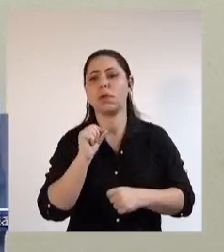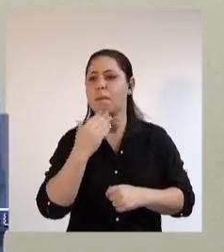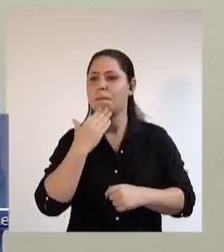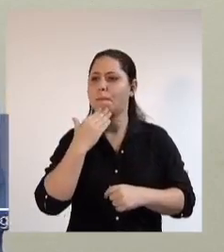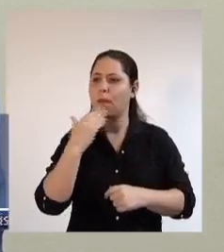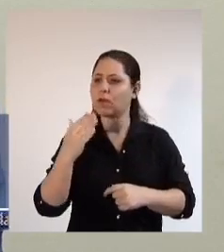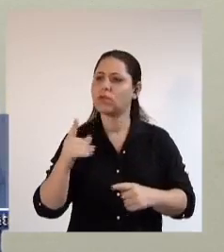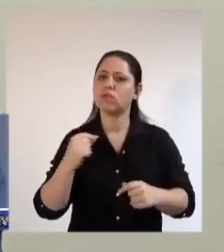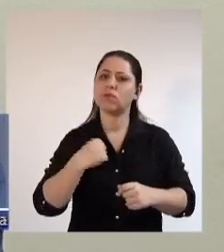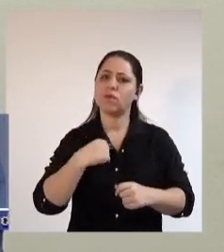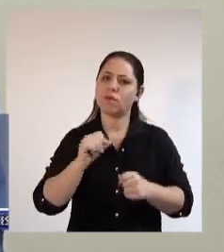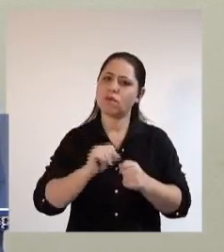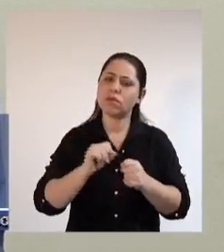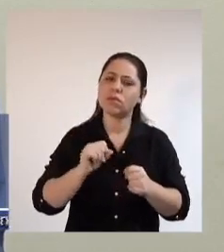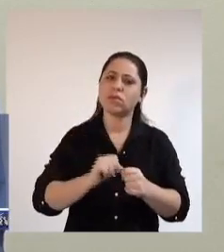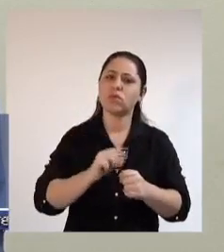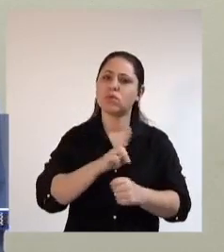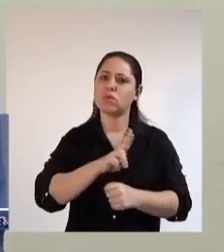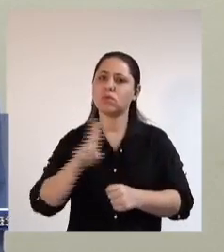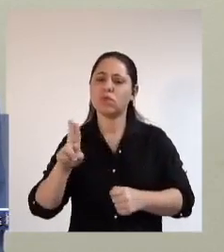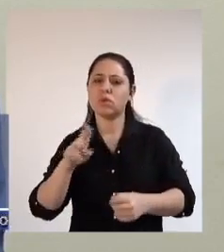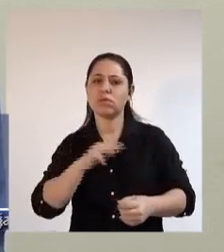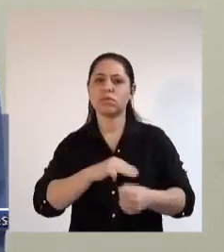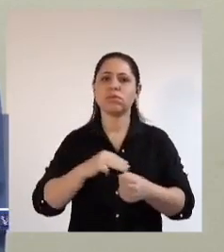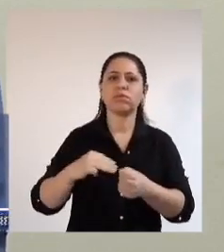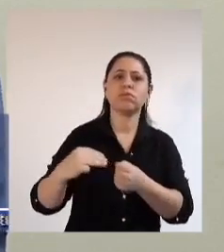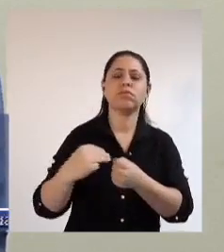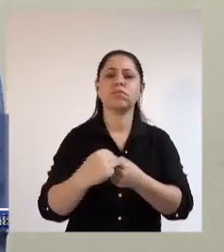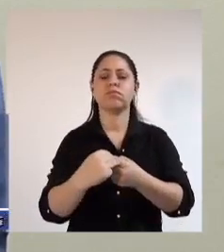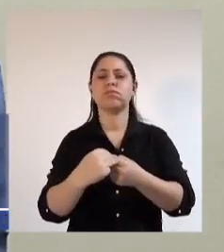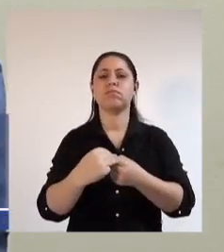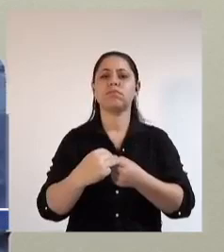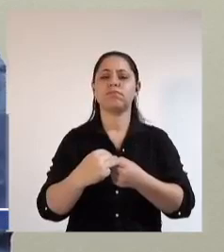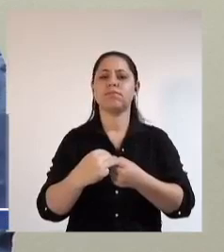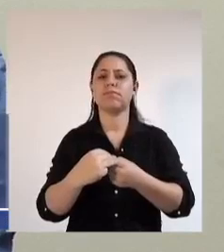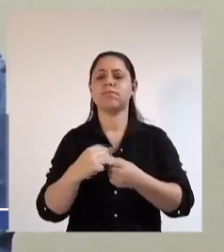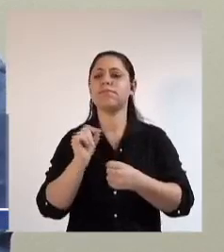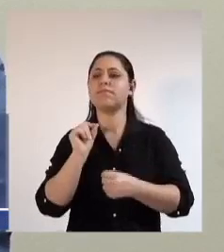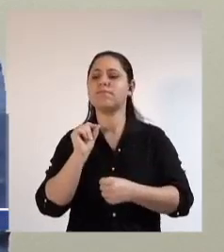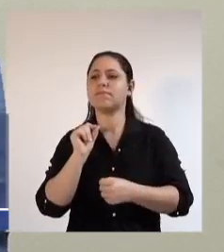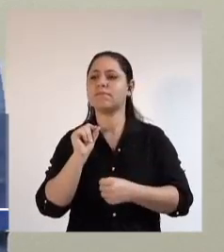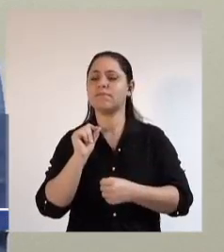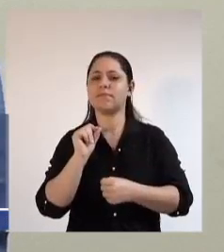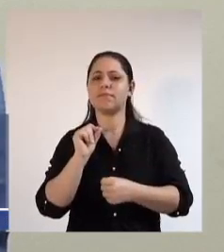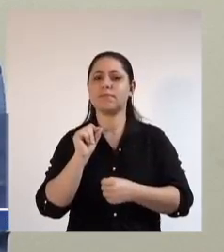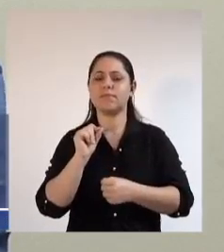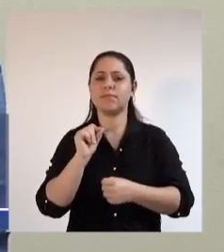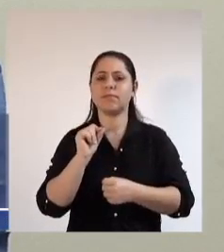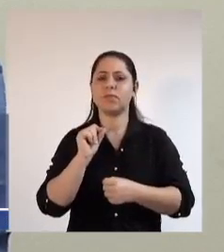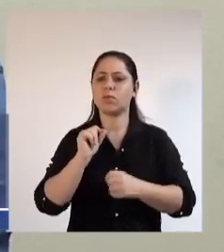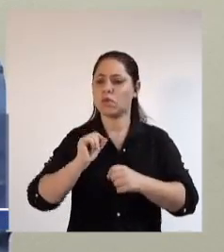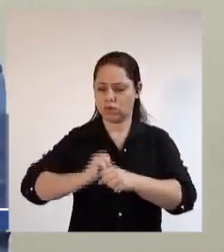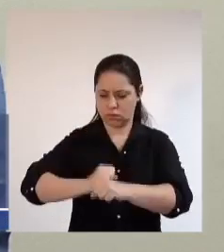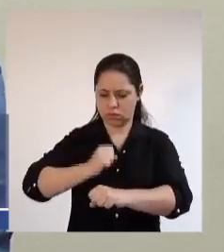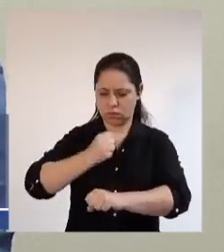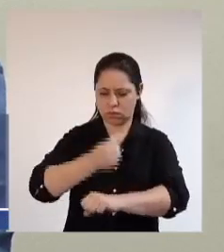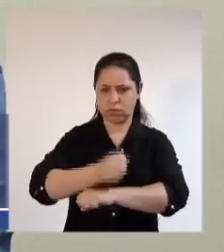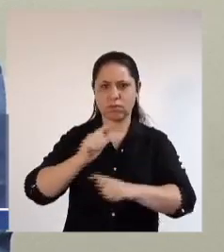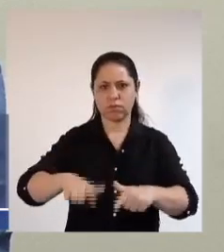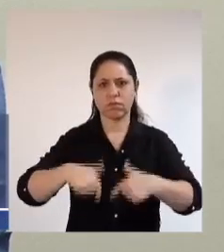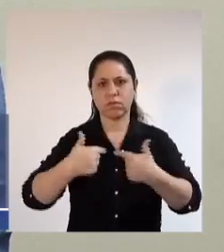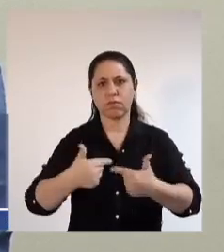e nome dos três municípios jateí taquarussú e naviraí que nós evitemos todos os esforços para que possa